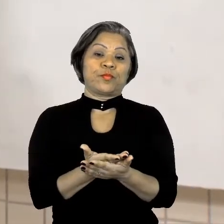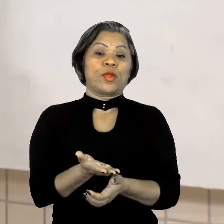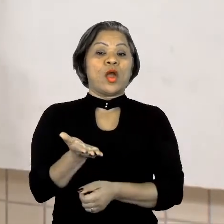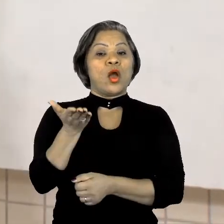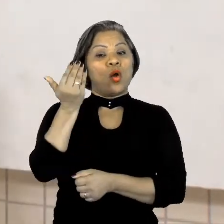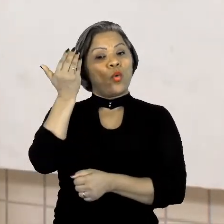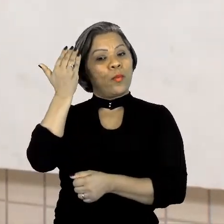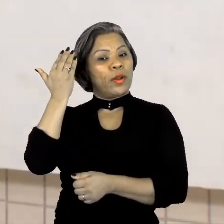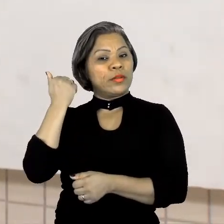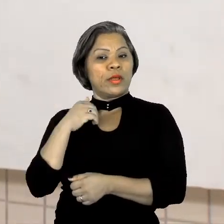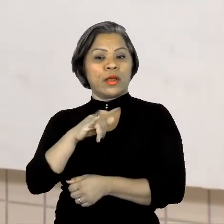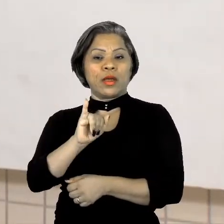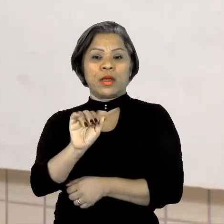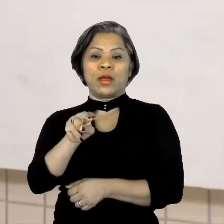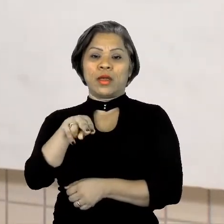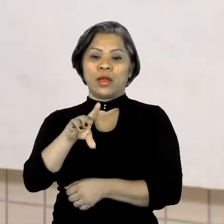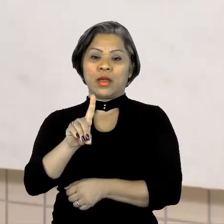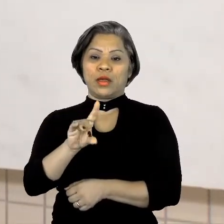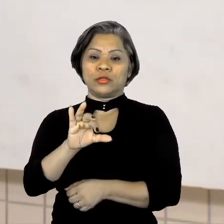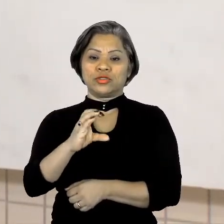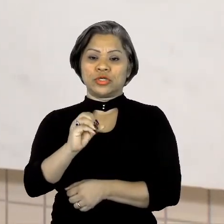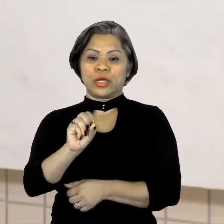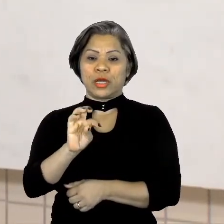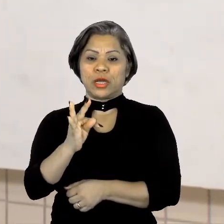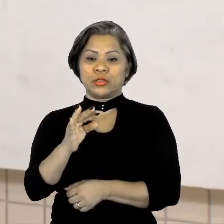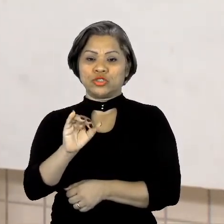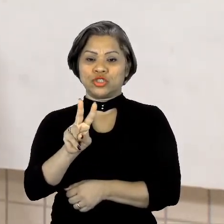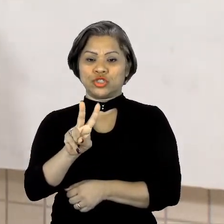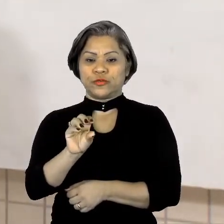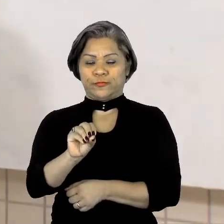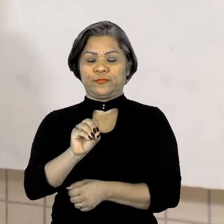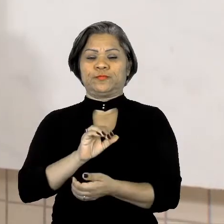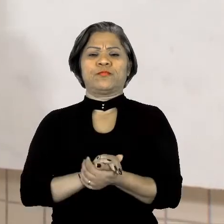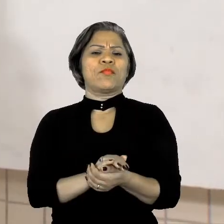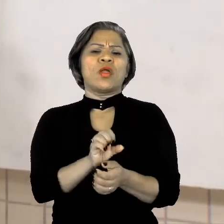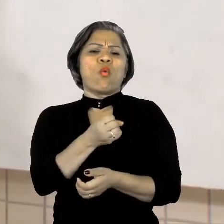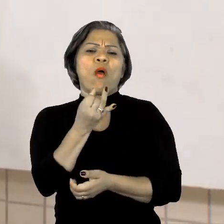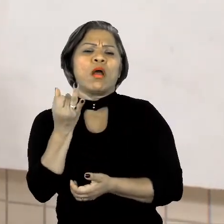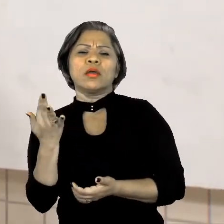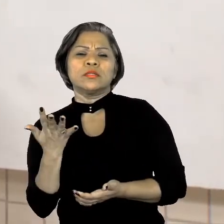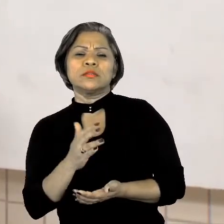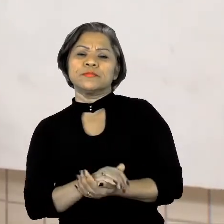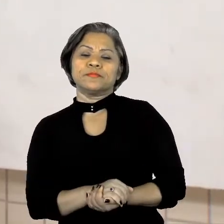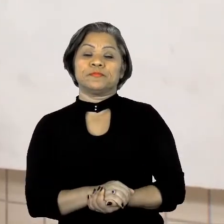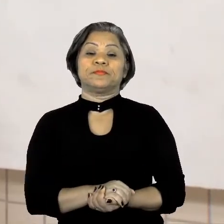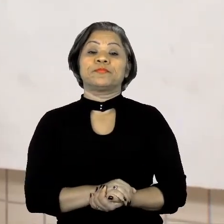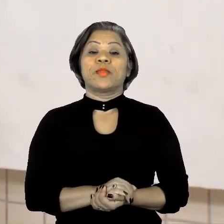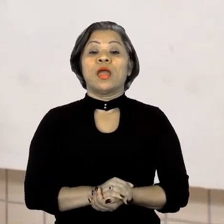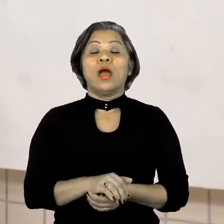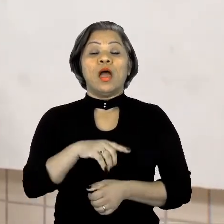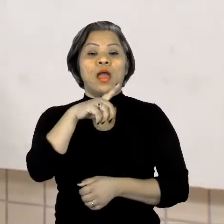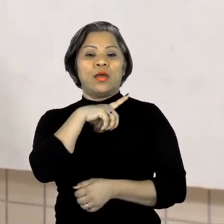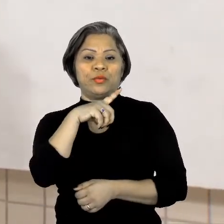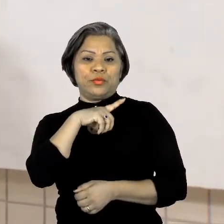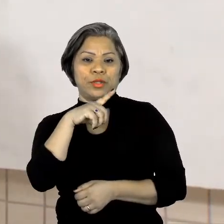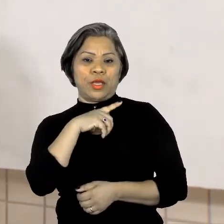modo indicativo. Quais são os pretéritos do modo indicativo? Eu tenho o pretérito